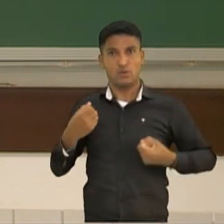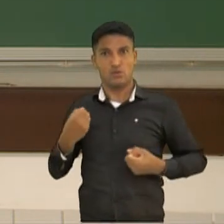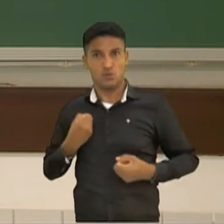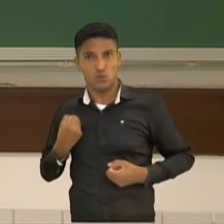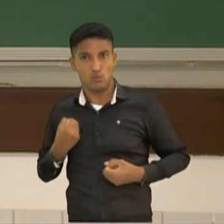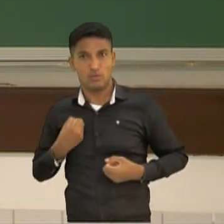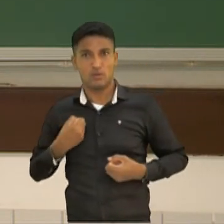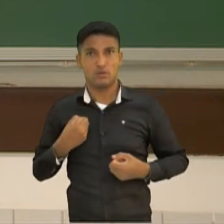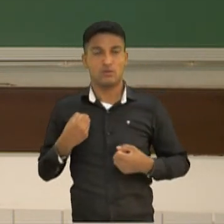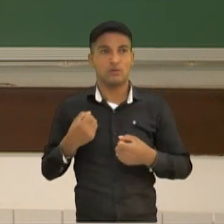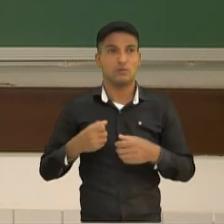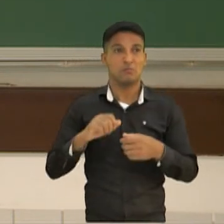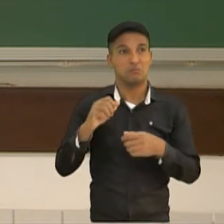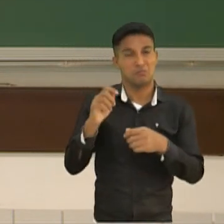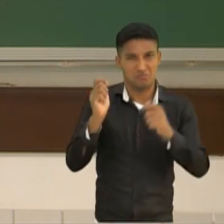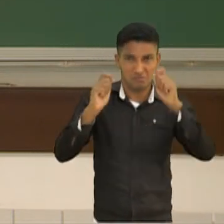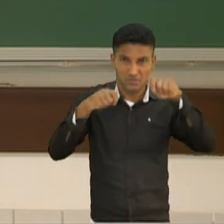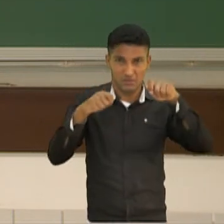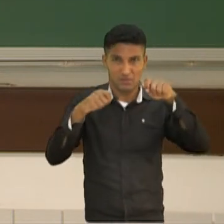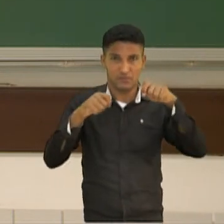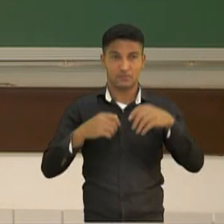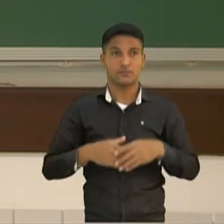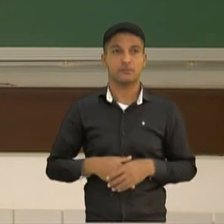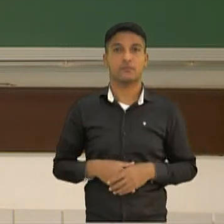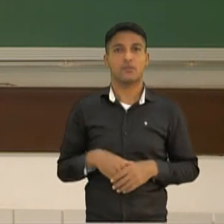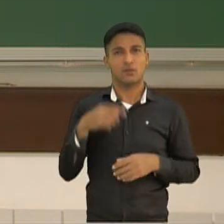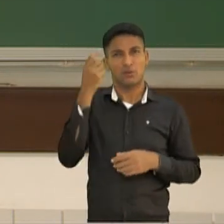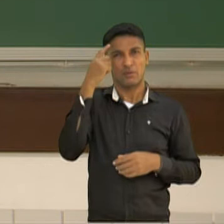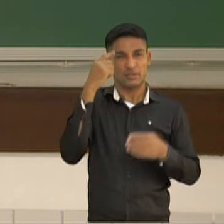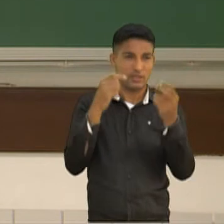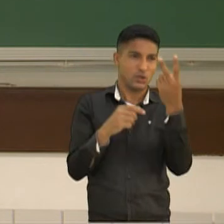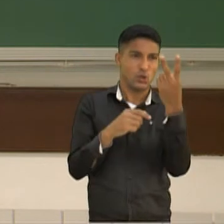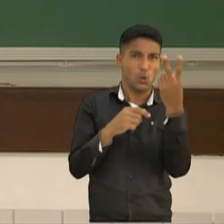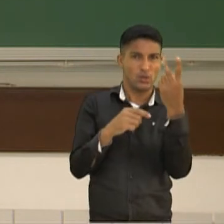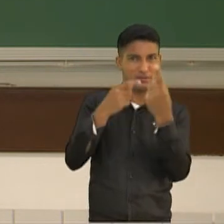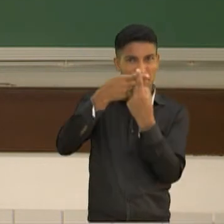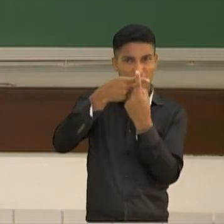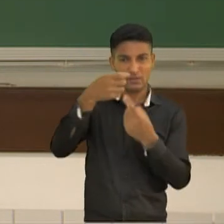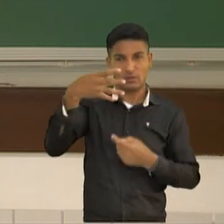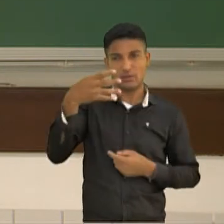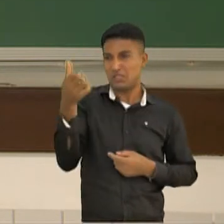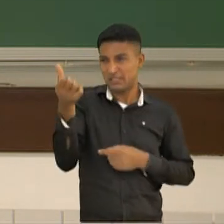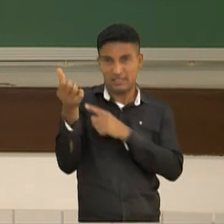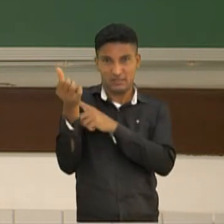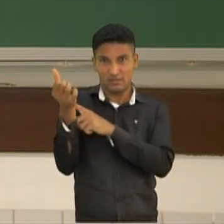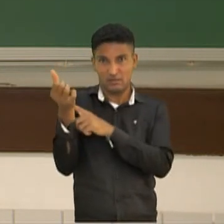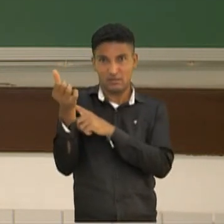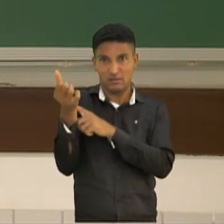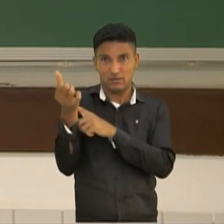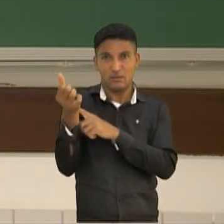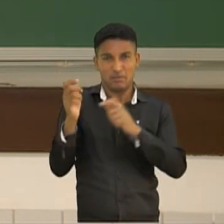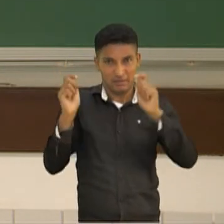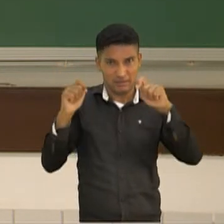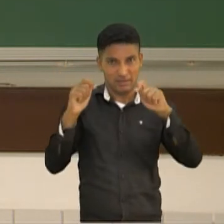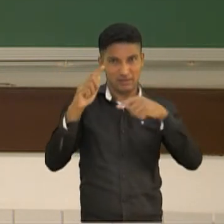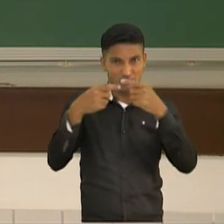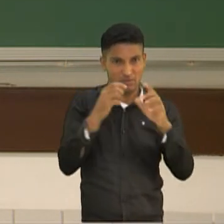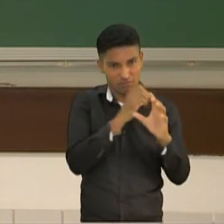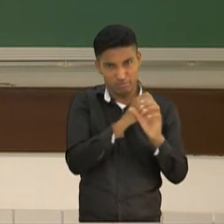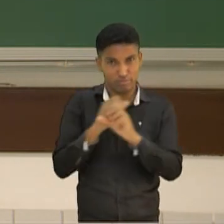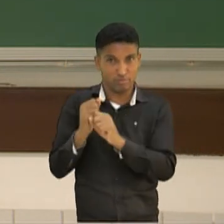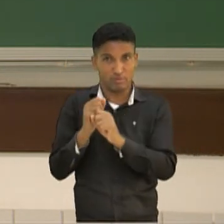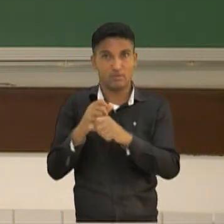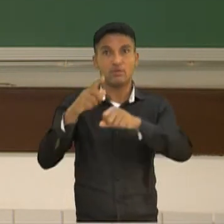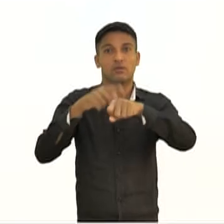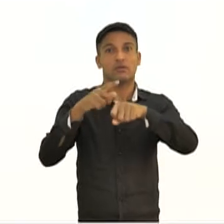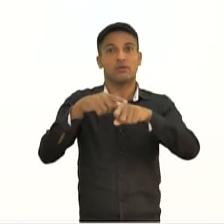gente fez a letra B vezes 4. Se eu pensar que 2 mais 4 dá 6, será que dá certo eu somar os resultados? Tempo para